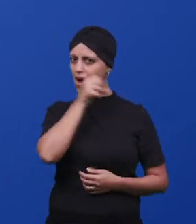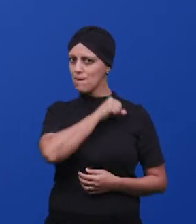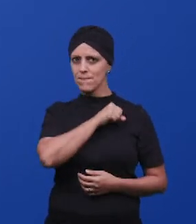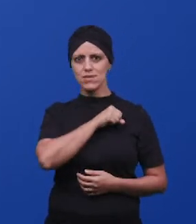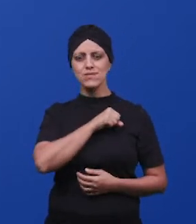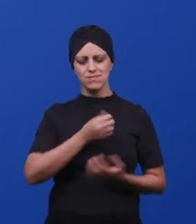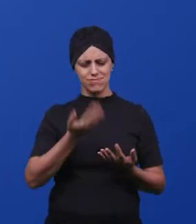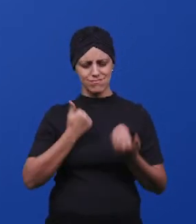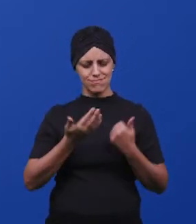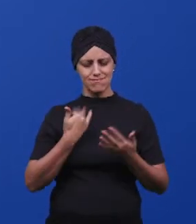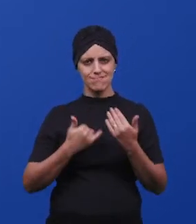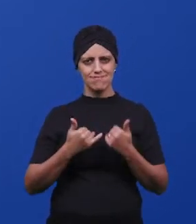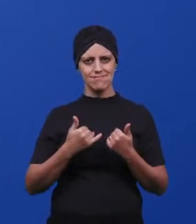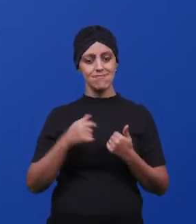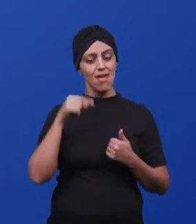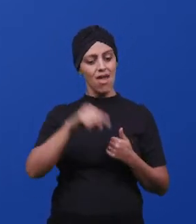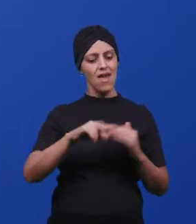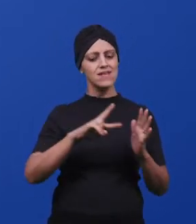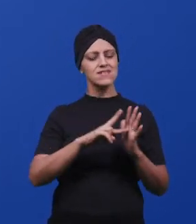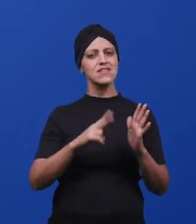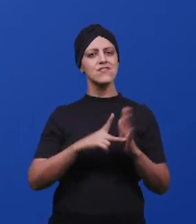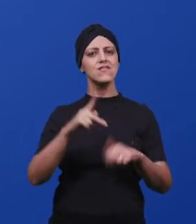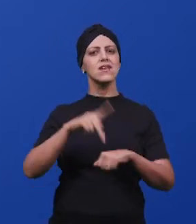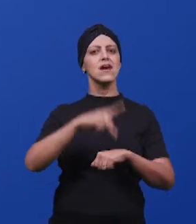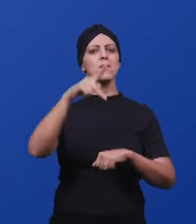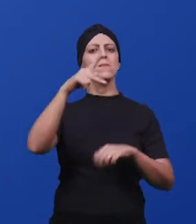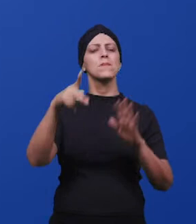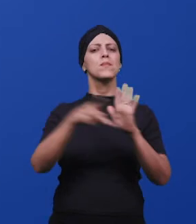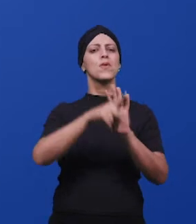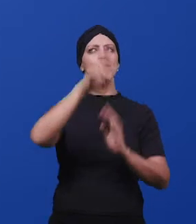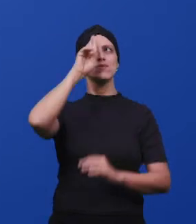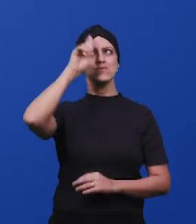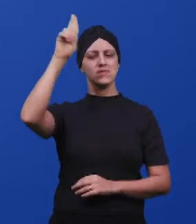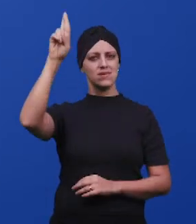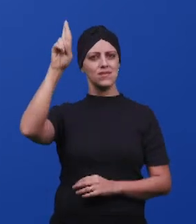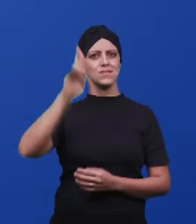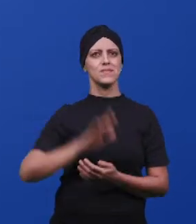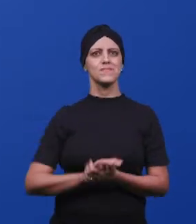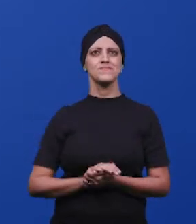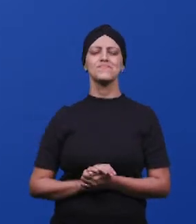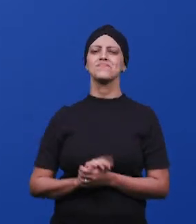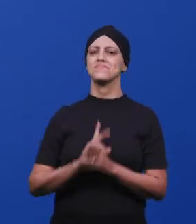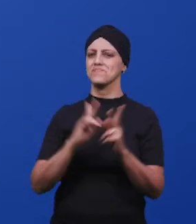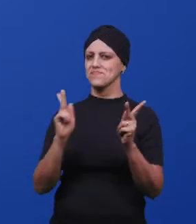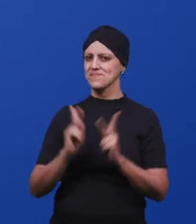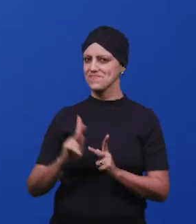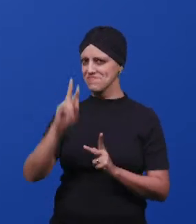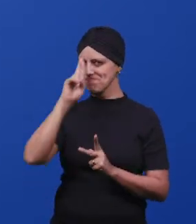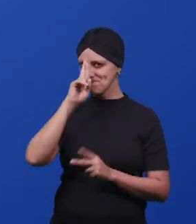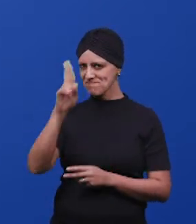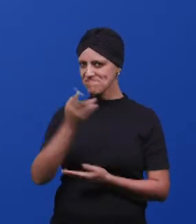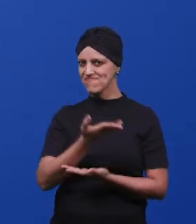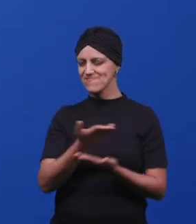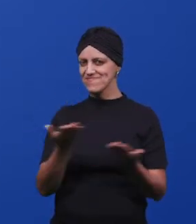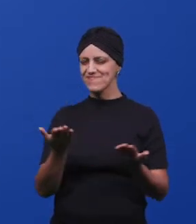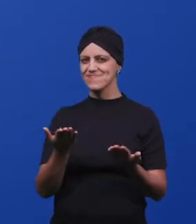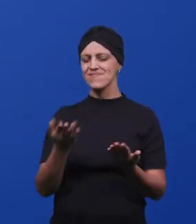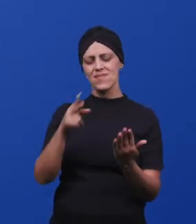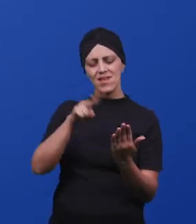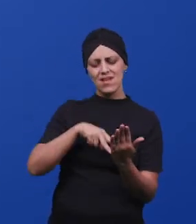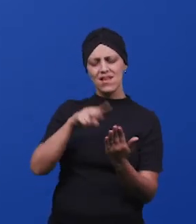o comereis apressadamente. Esta é a Páscoa do Senhor. A paz do